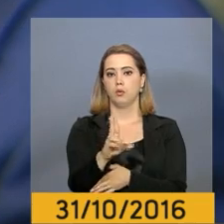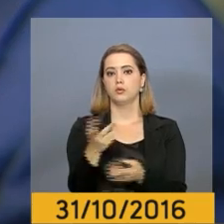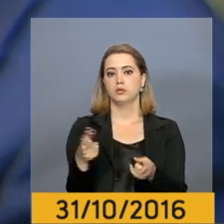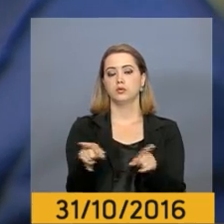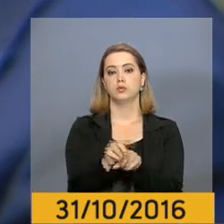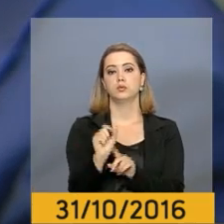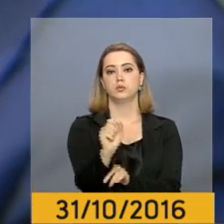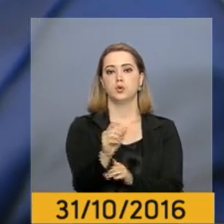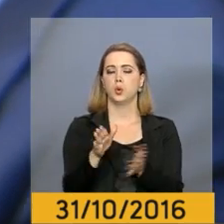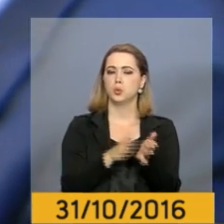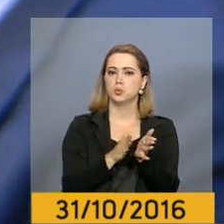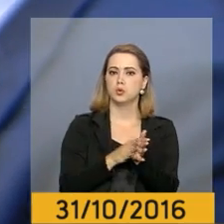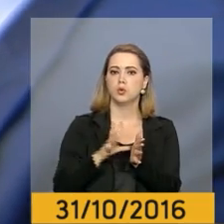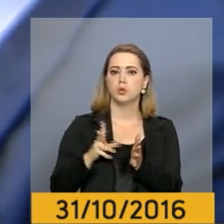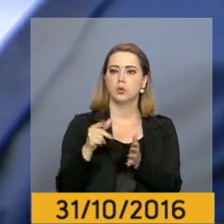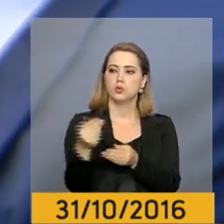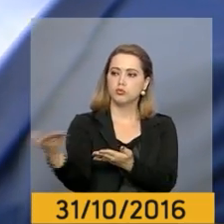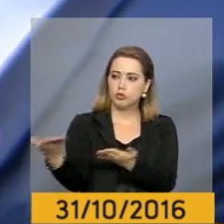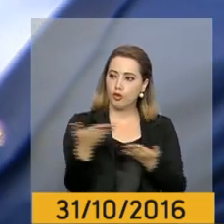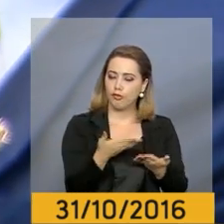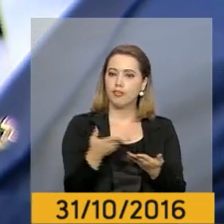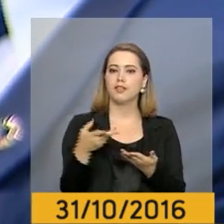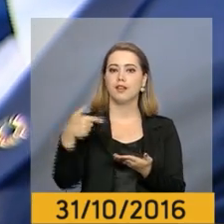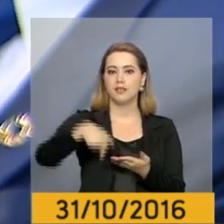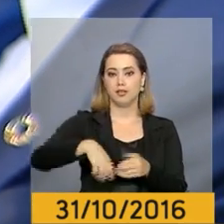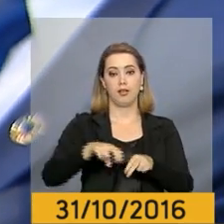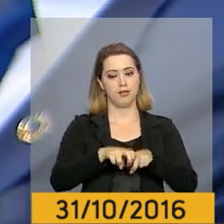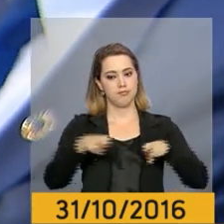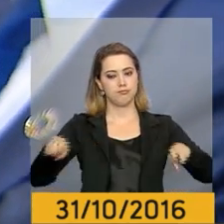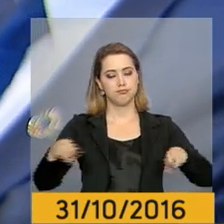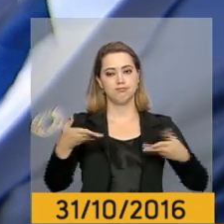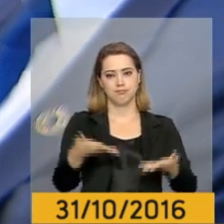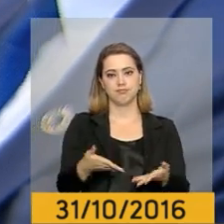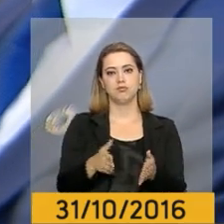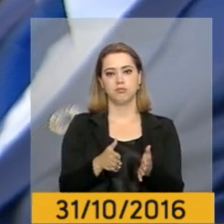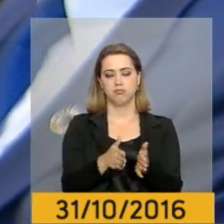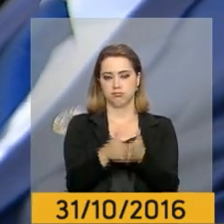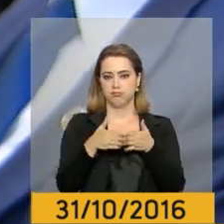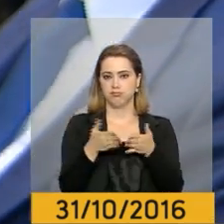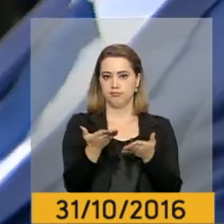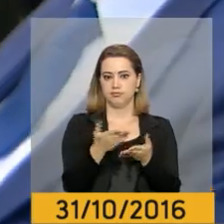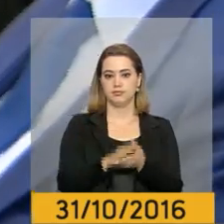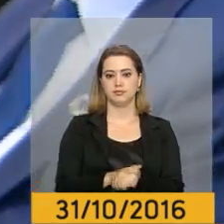aplaudi-lo de frente eu quero convidá-lo para vir à mesa por favor